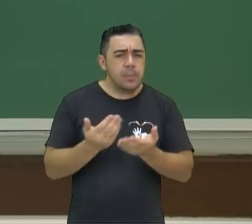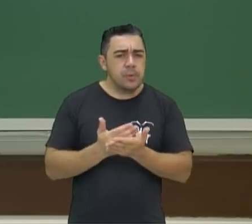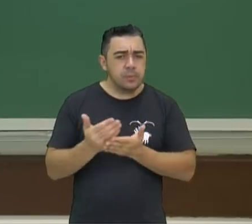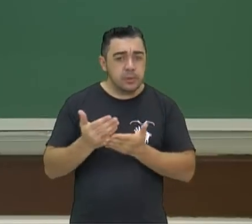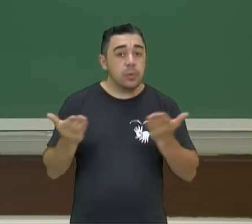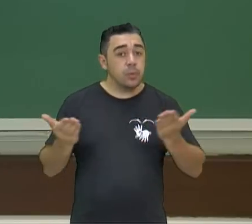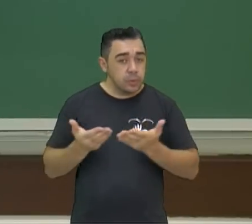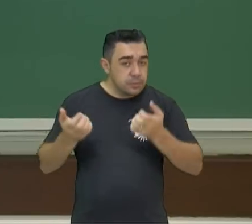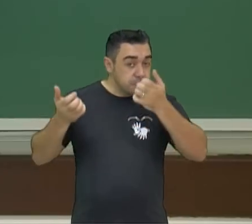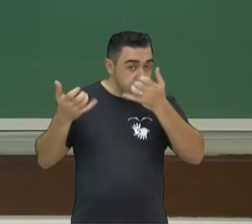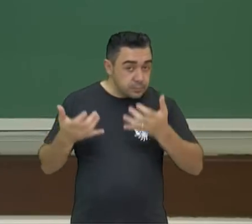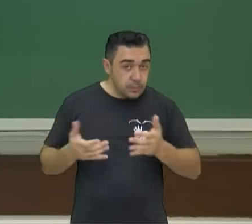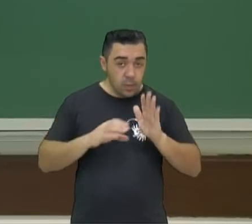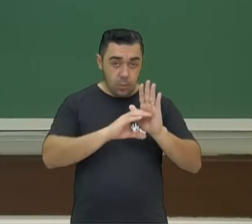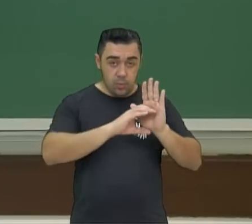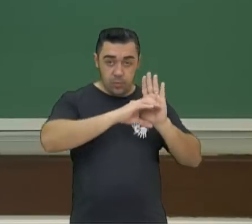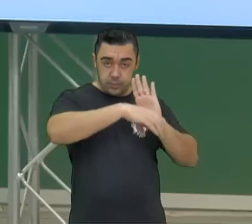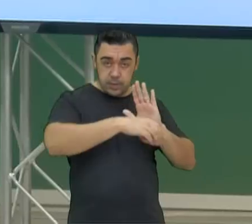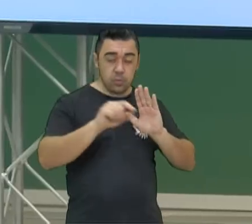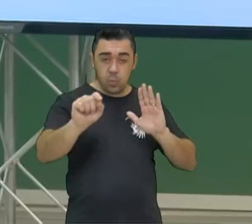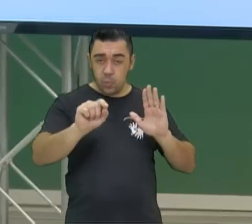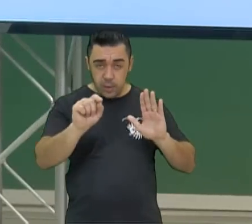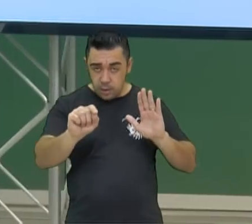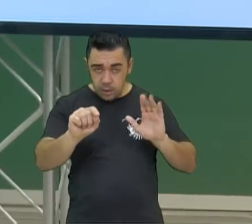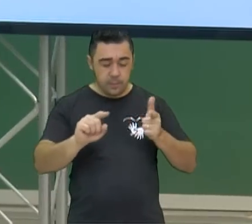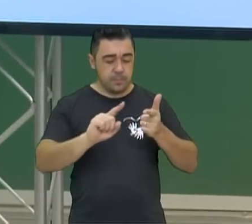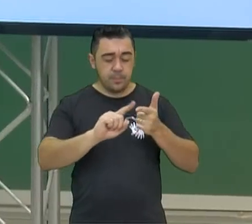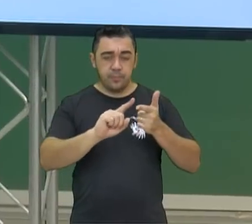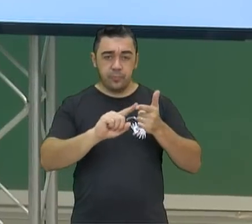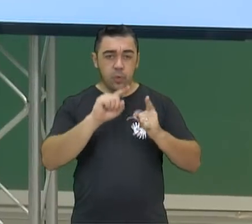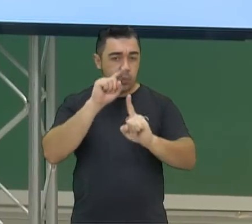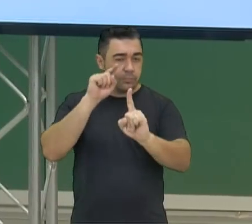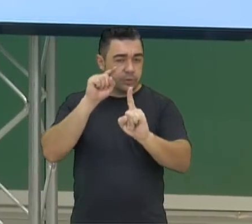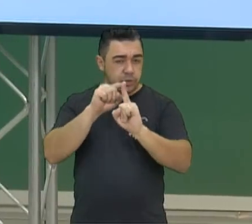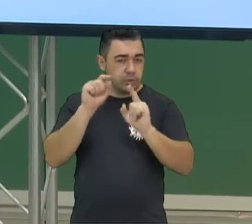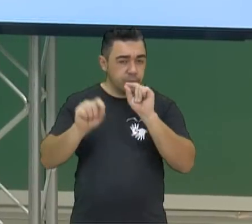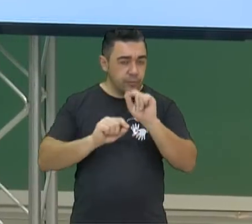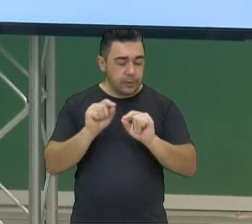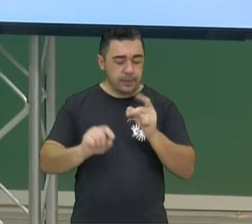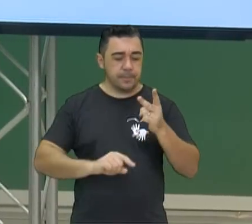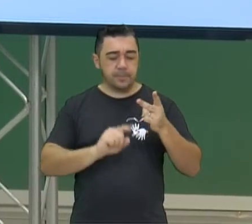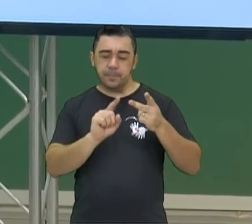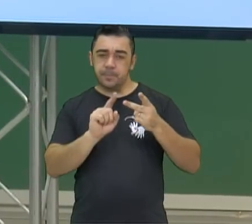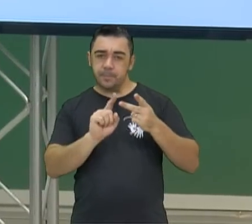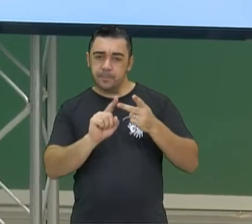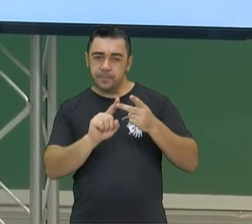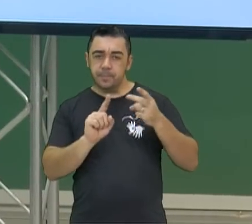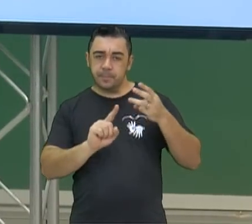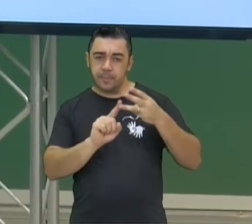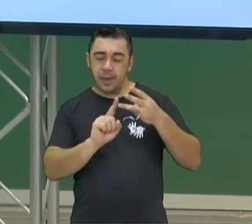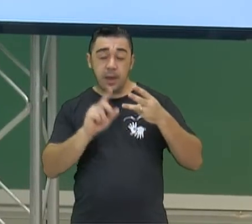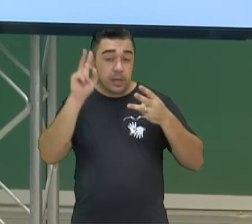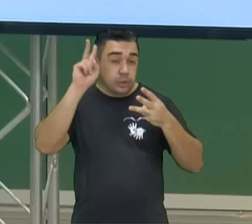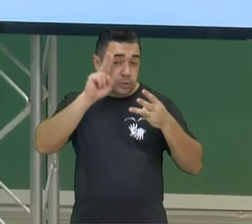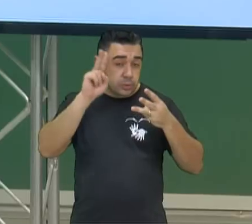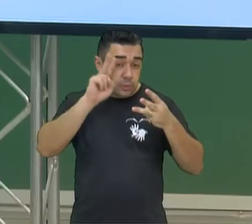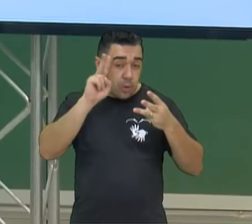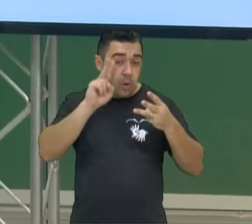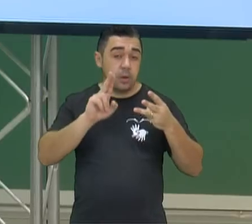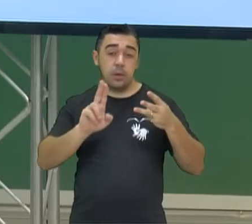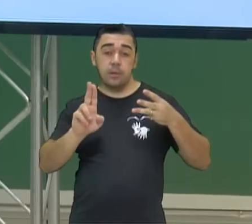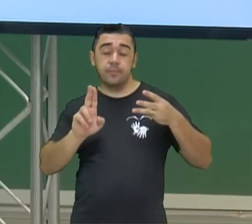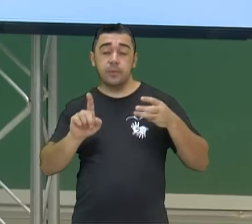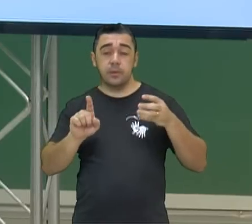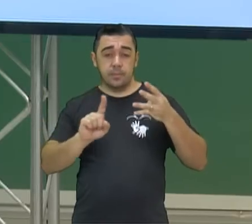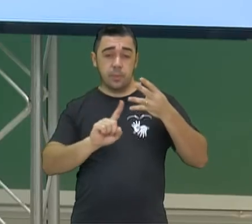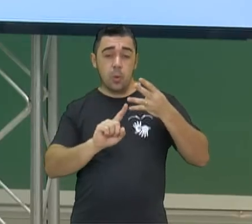Hoje nós vamos falar do conceito, o que é, o objetivo dele, a história, quais as modalidades do